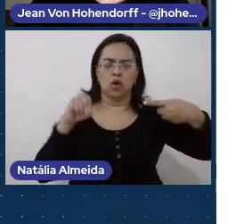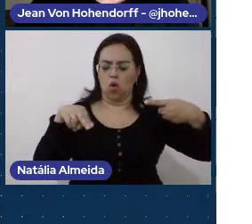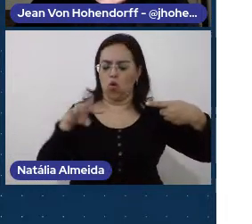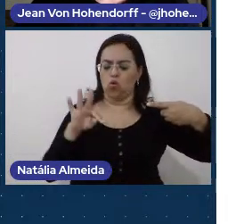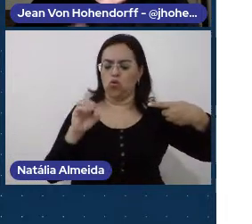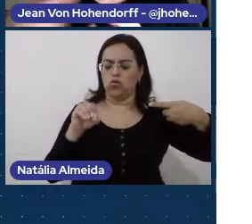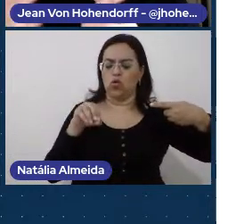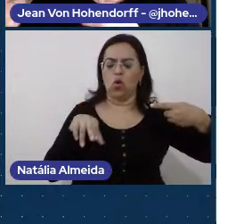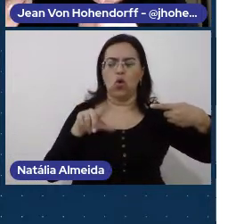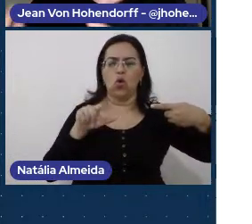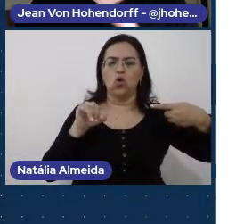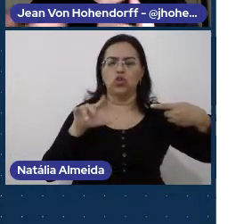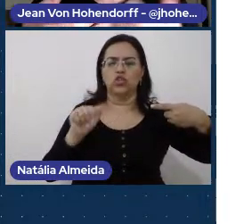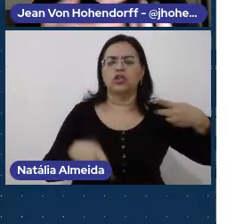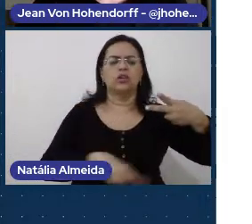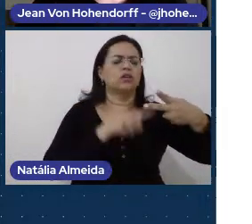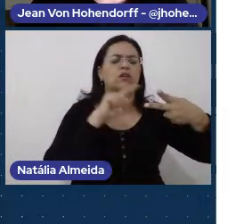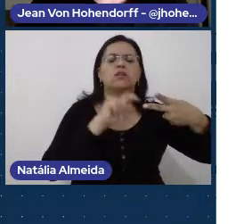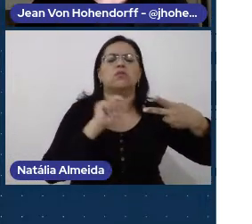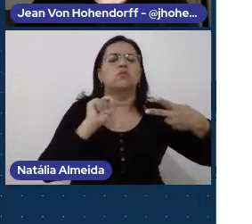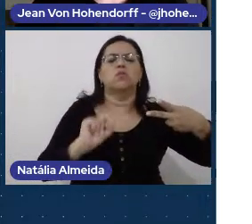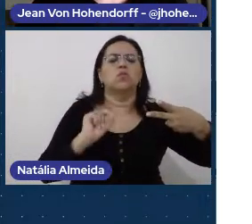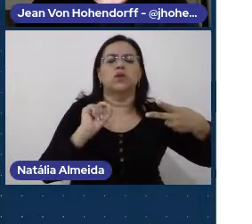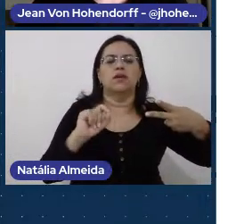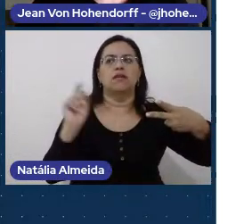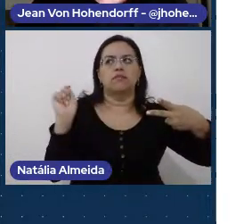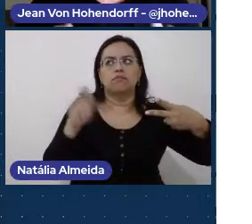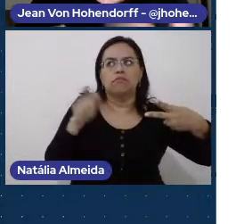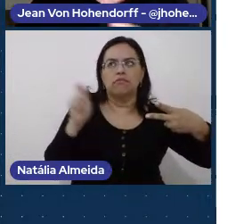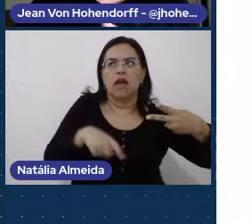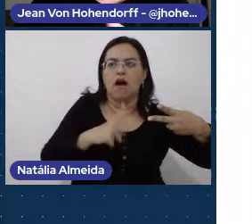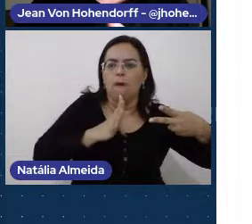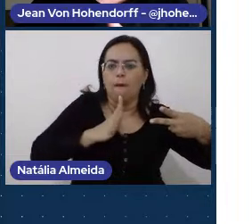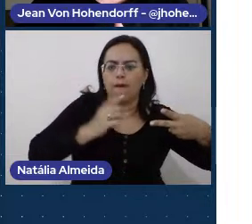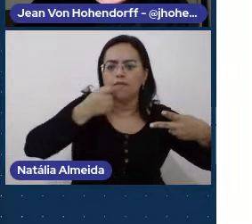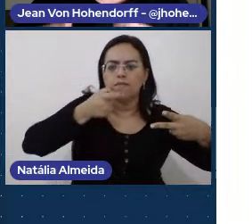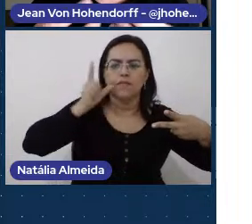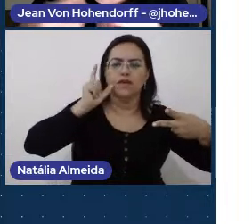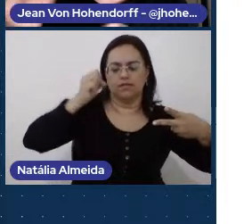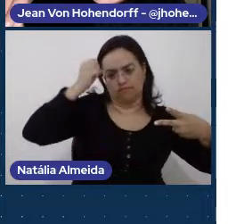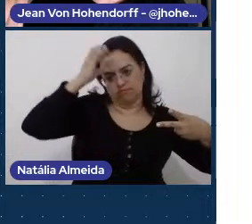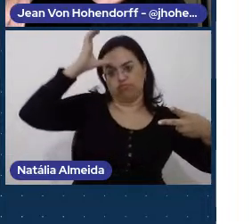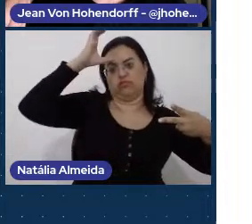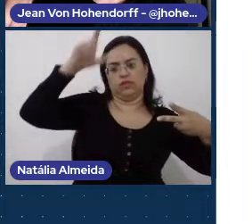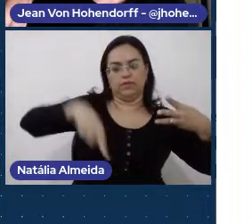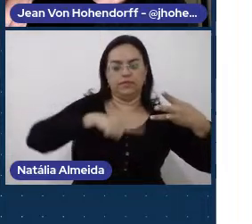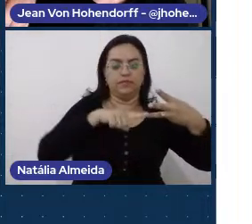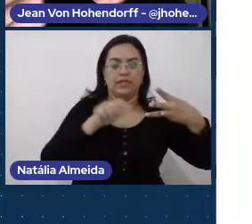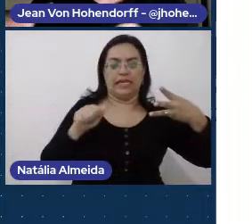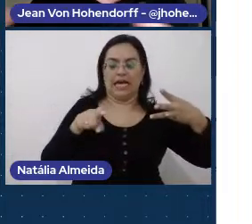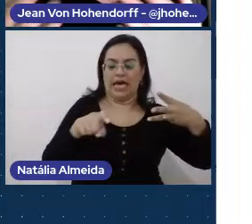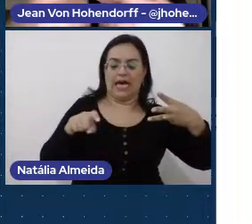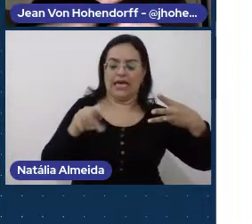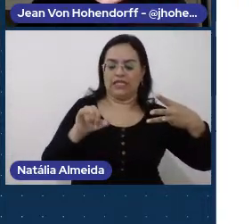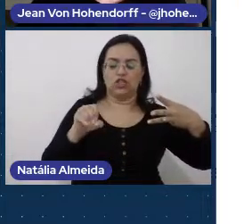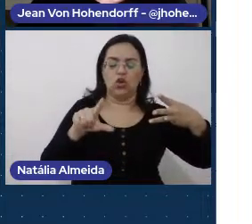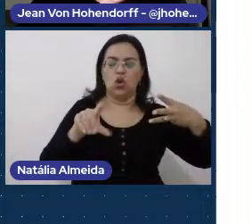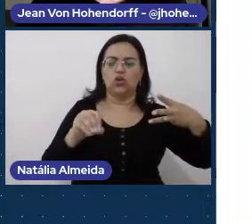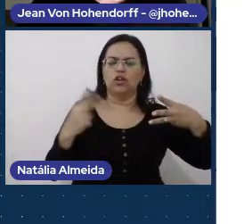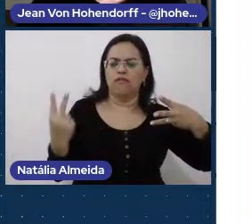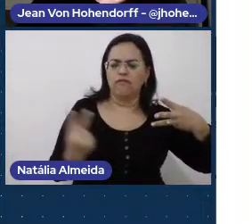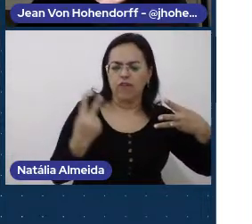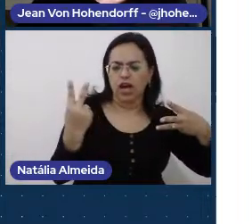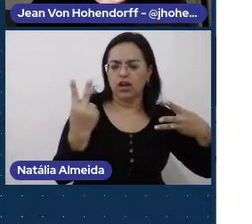A epistemologia, o que a gente acredita que é válido como conhecimento. A axiologia, quais são os valores na pesquisa. E isso